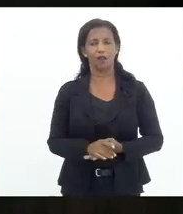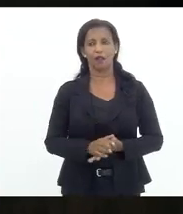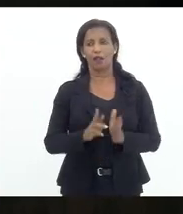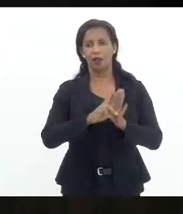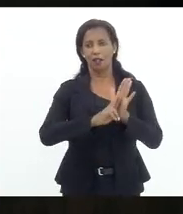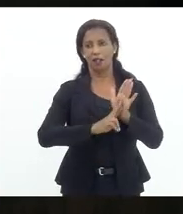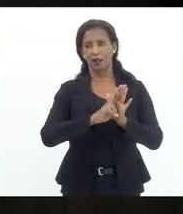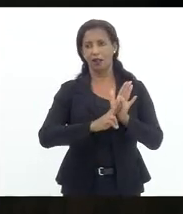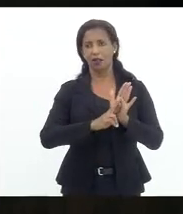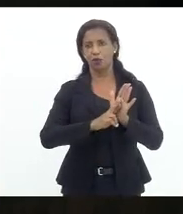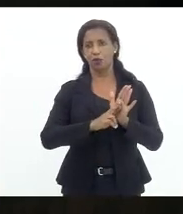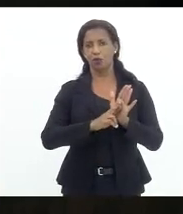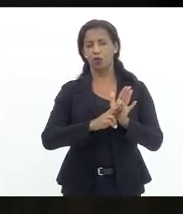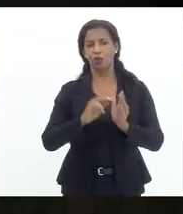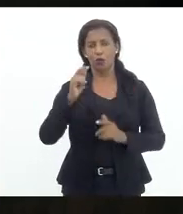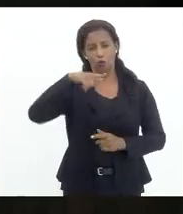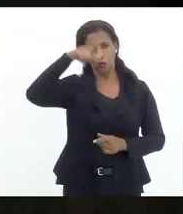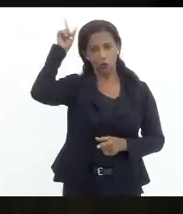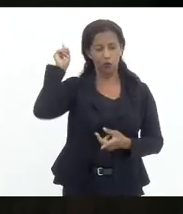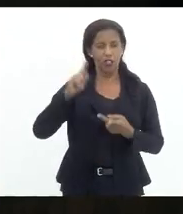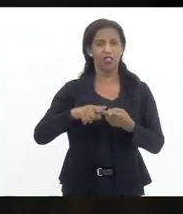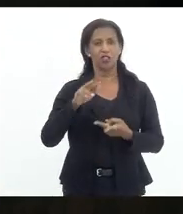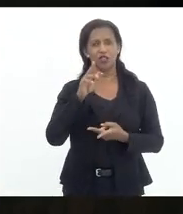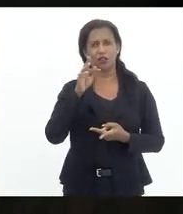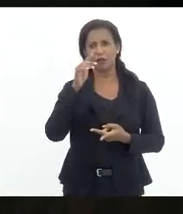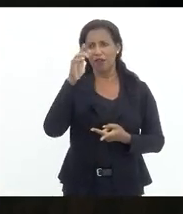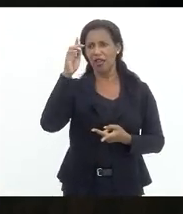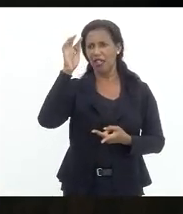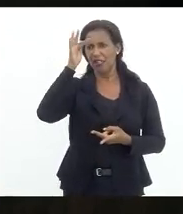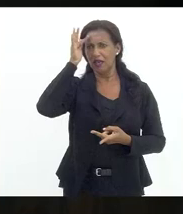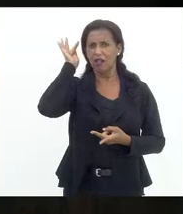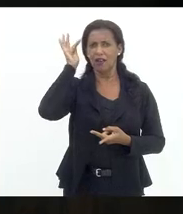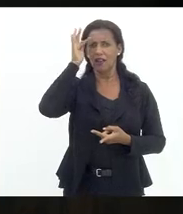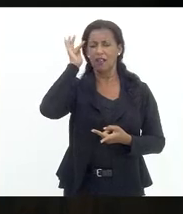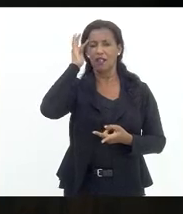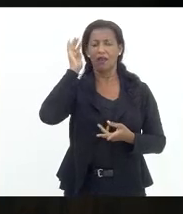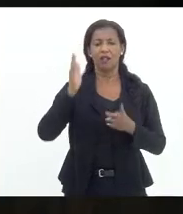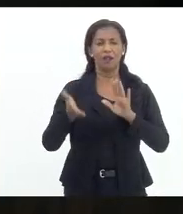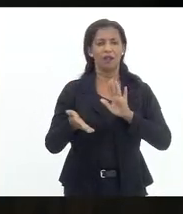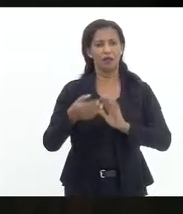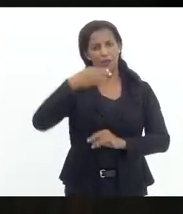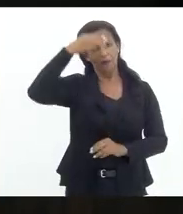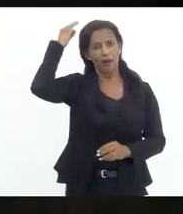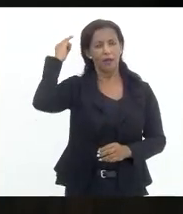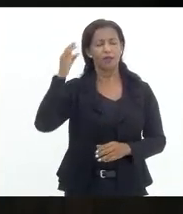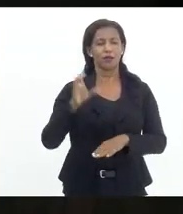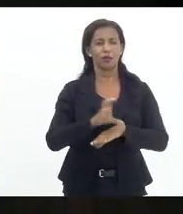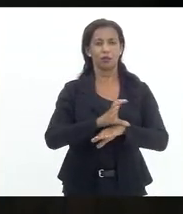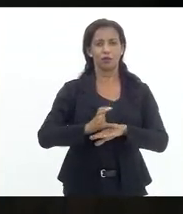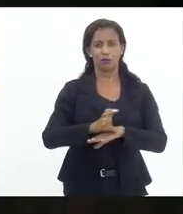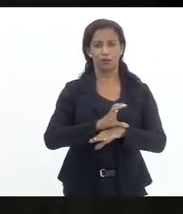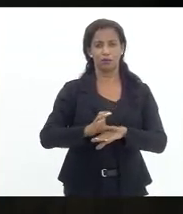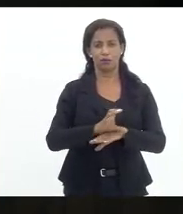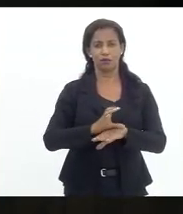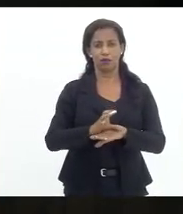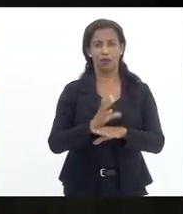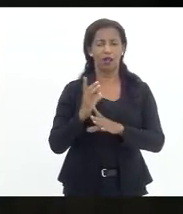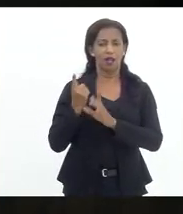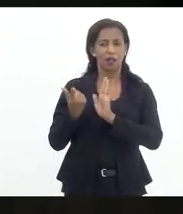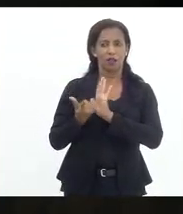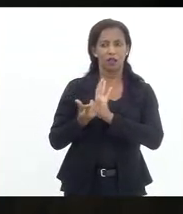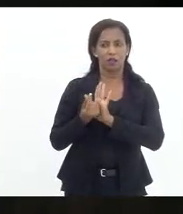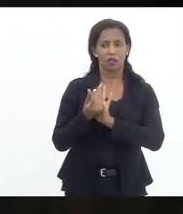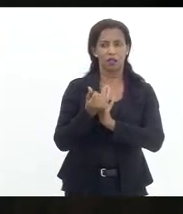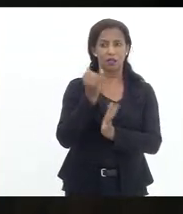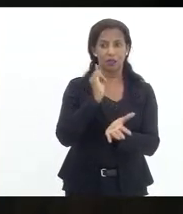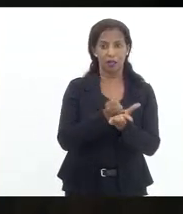Relatores, deputado Luiz Paulo, Renan Ferreirinha, Luiz Paulo e Márcio Pacheco. Pendente de pareceres das comissões de Constituição e Justiça, de Economia, Indústria e Comércio, de Tributação, Controle da Arrecadação